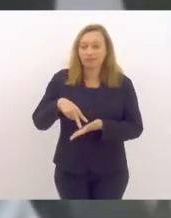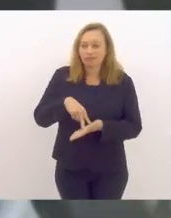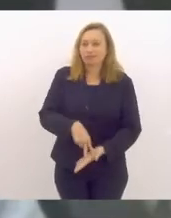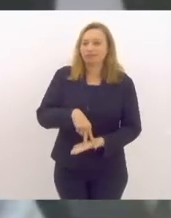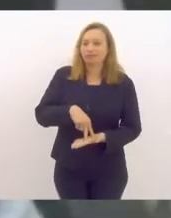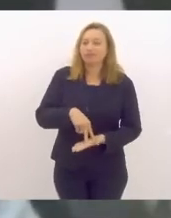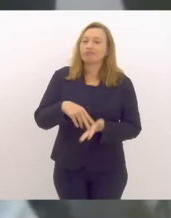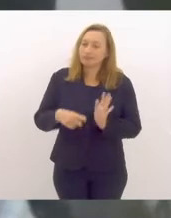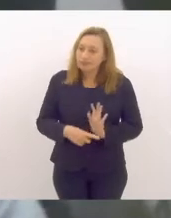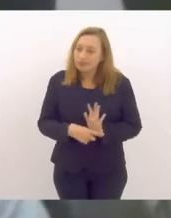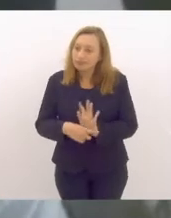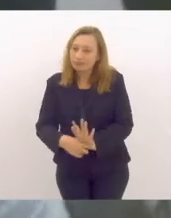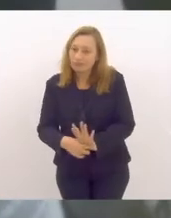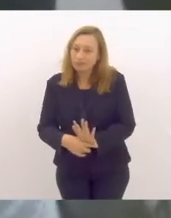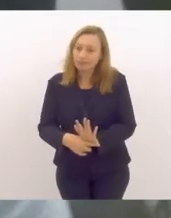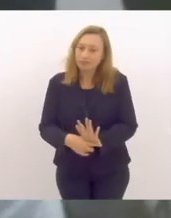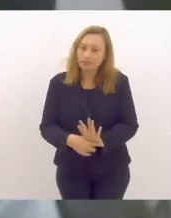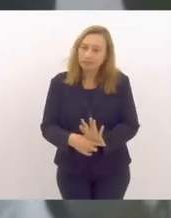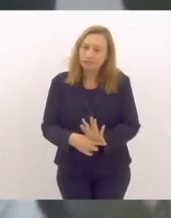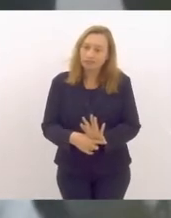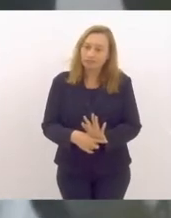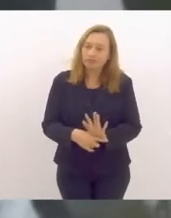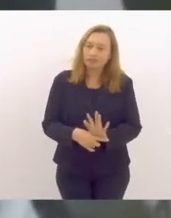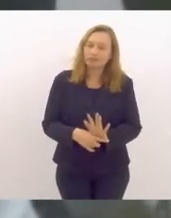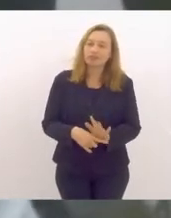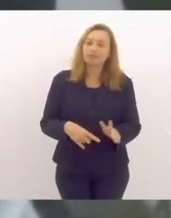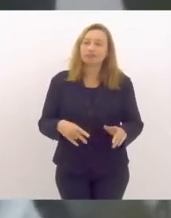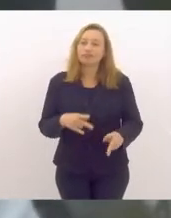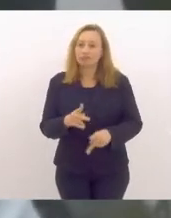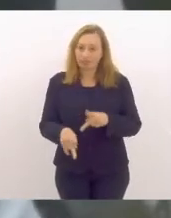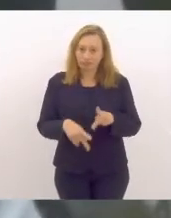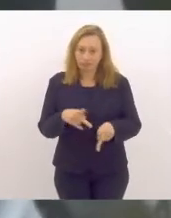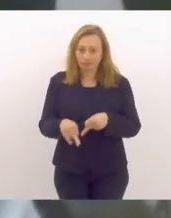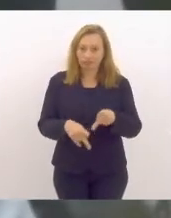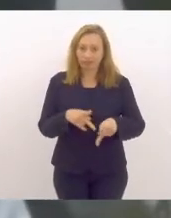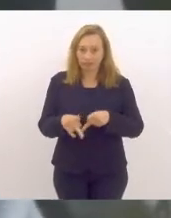para ajudar o clamo popular daqueles que eram